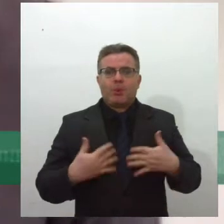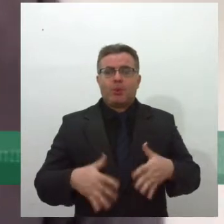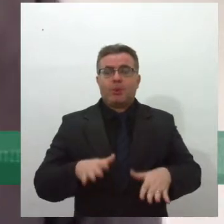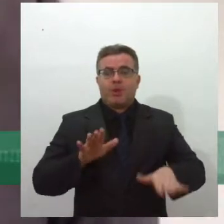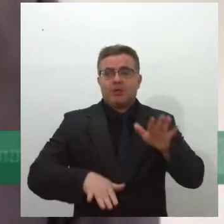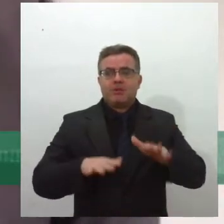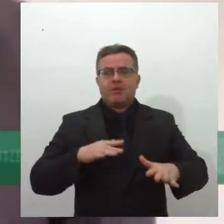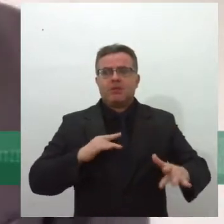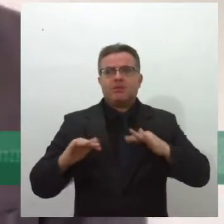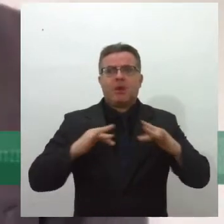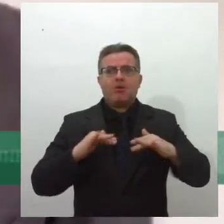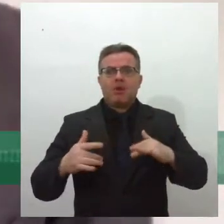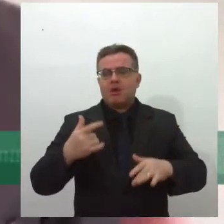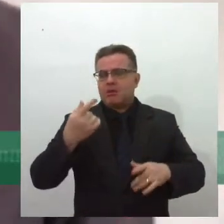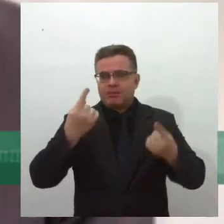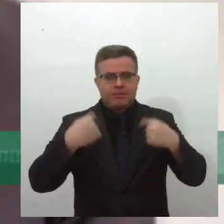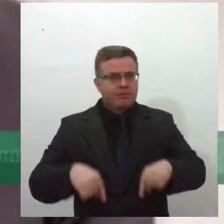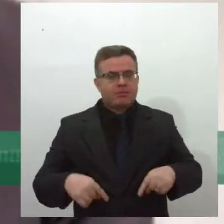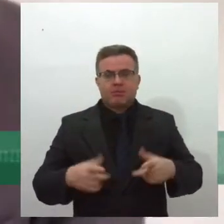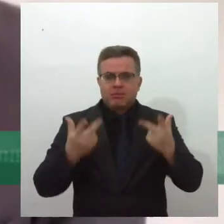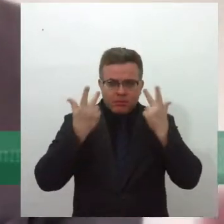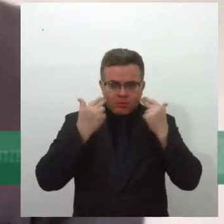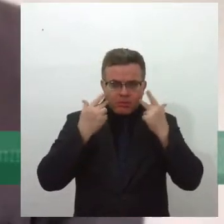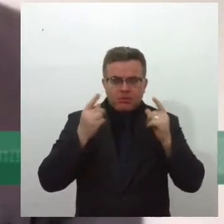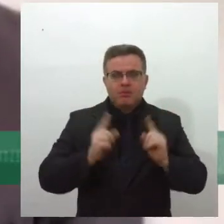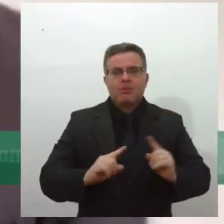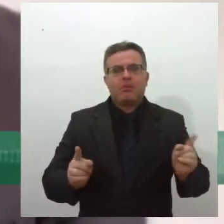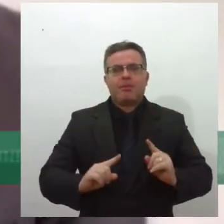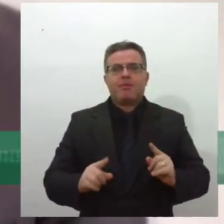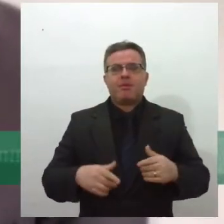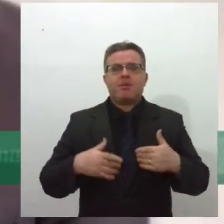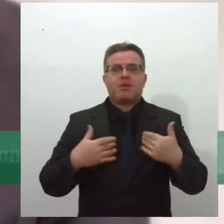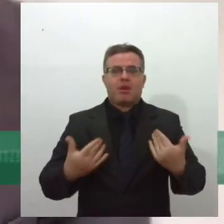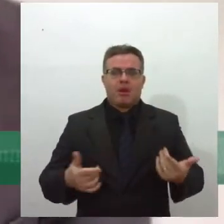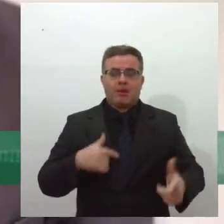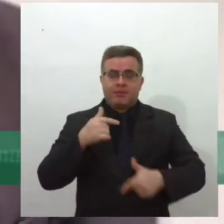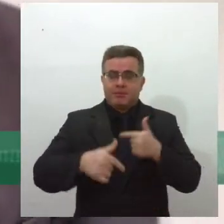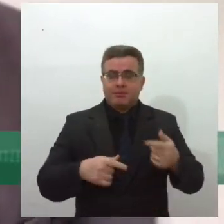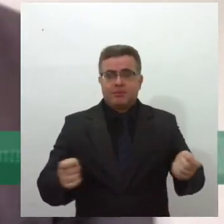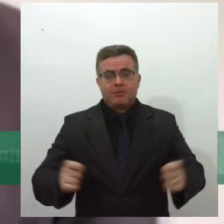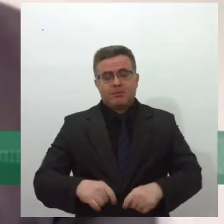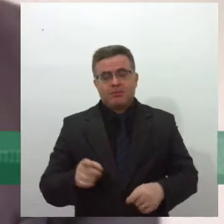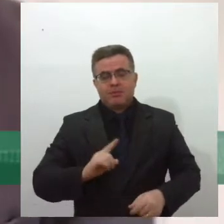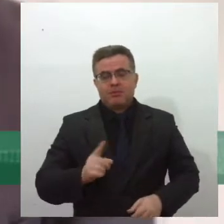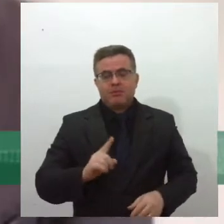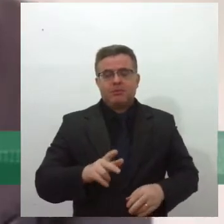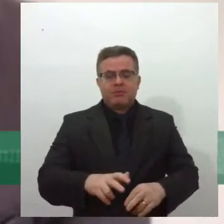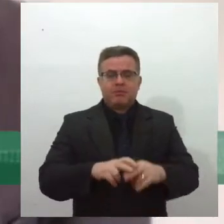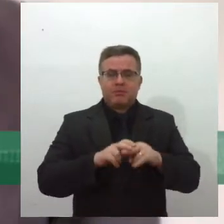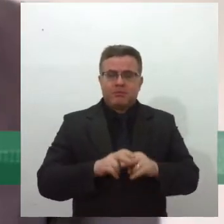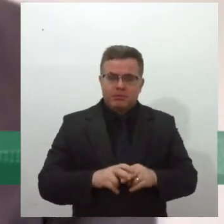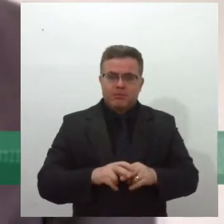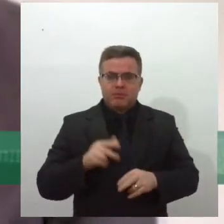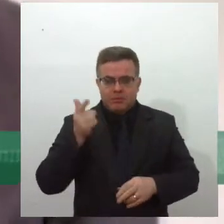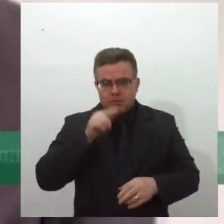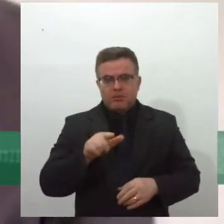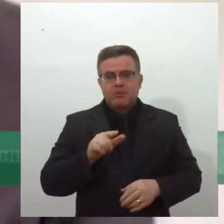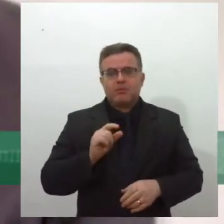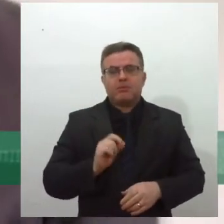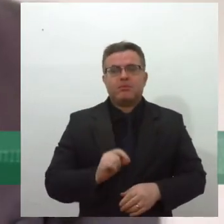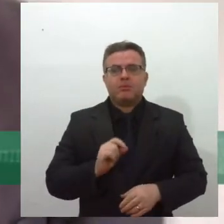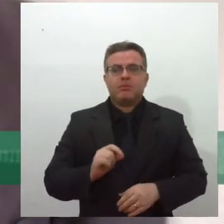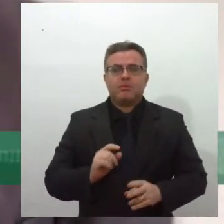pessoa da sua capacidade normal de fazer qualquer coisa, quanto mais trabalhar. E o ganho? O ganho, que é direto à